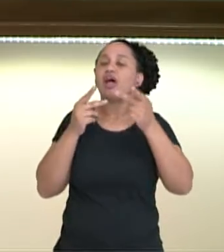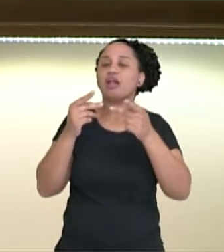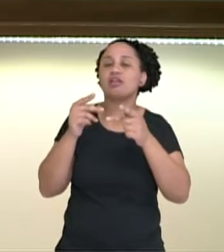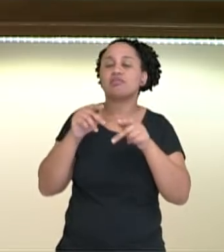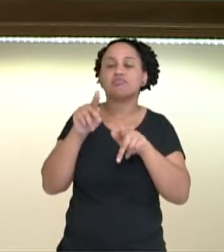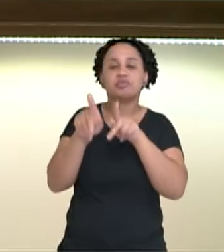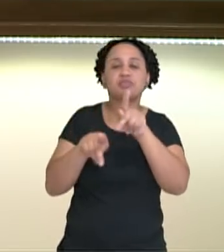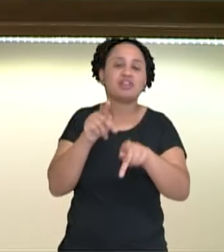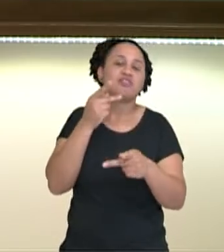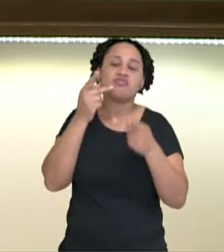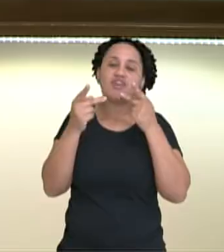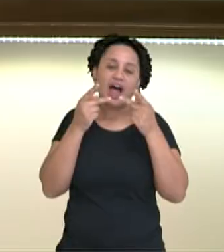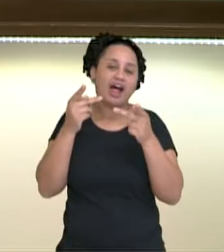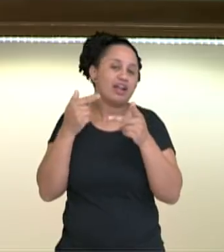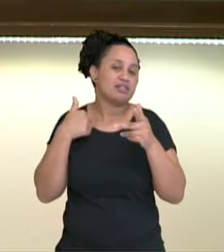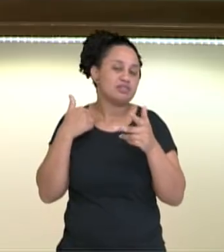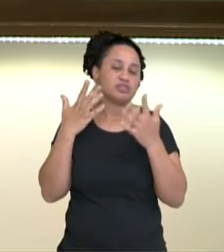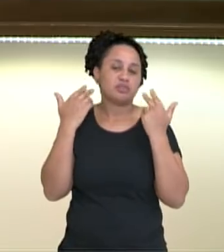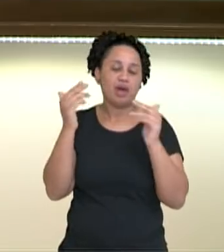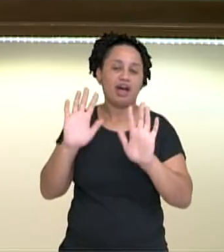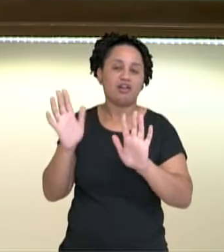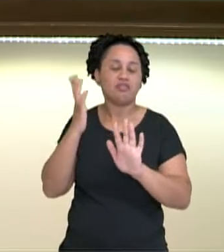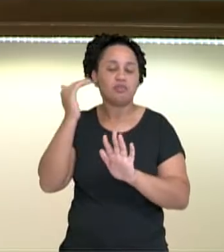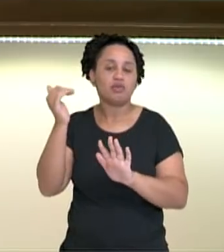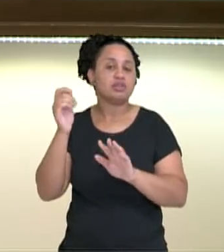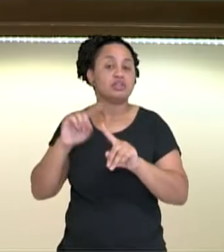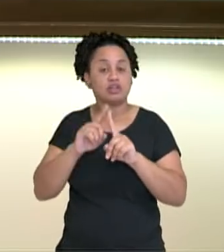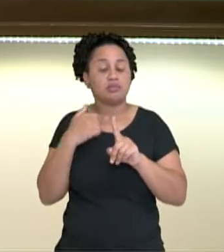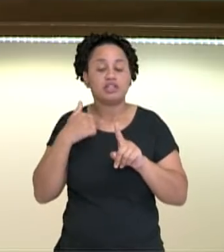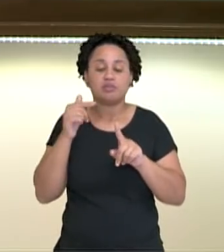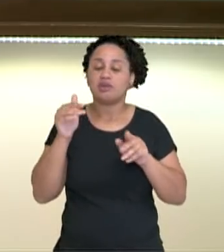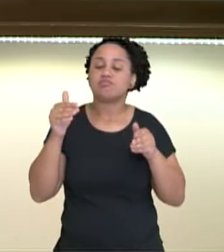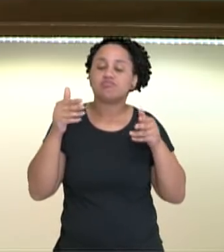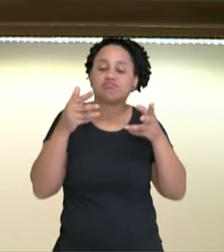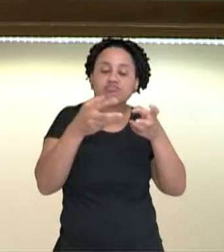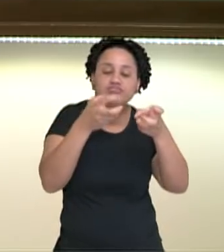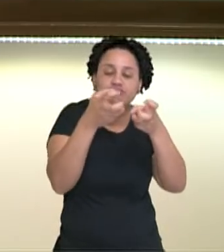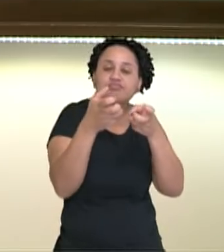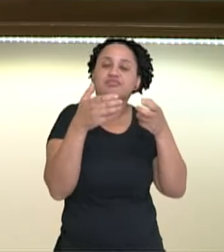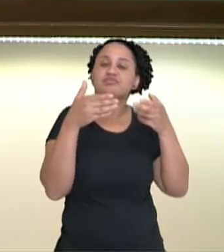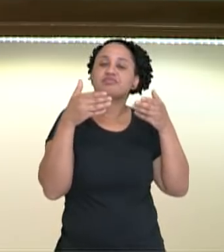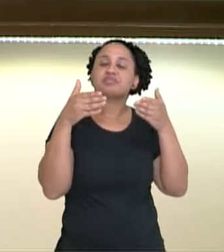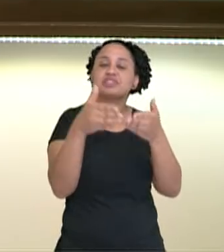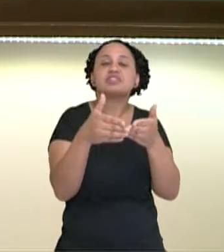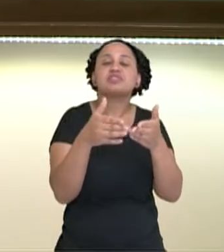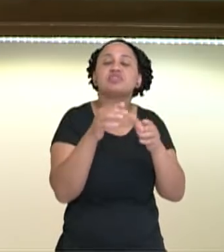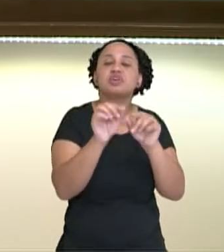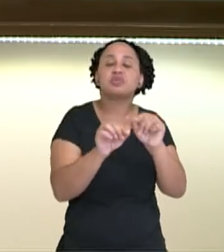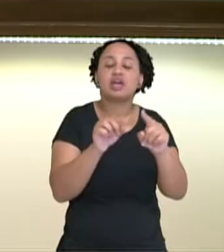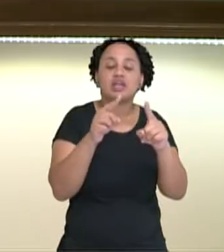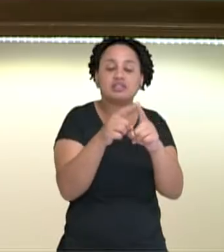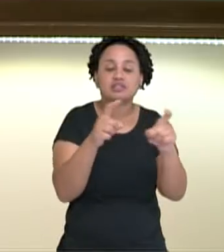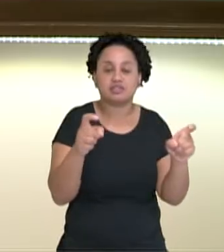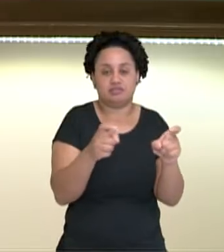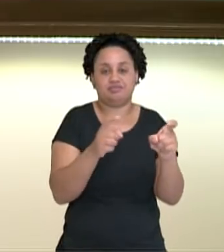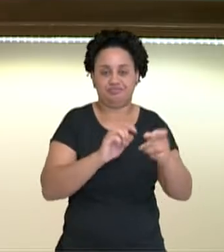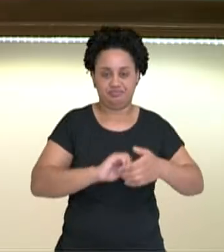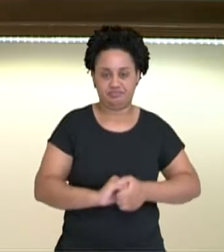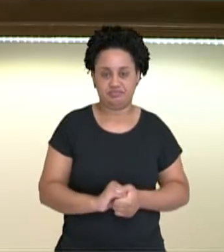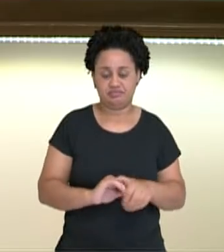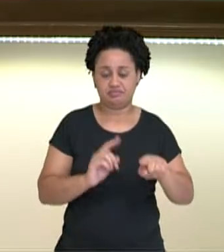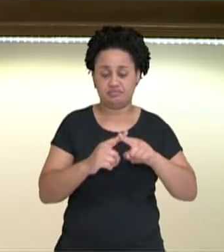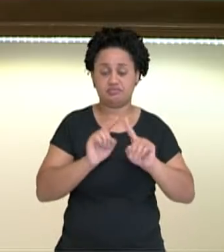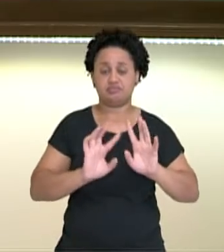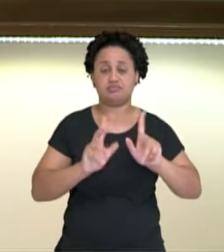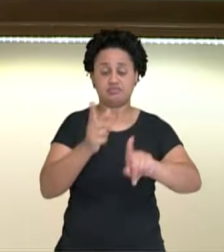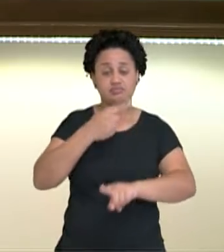olhar mais crítico, mais pormenorizado, olhar mais, digamos assim, voltado à ciência. Porque todos nós